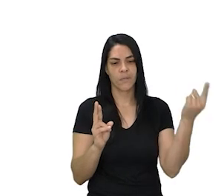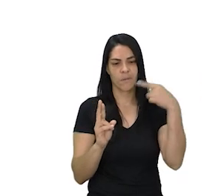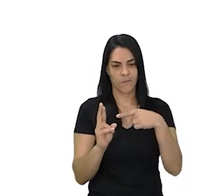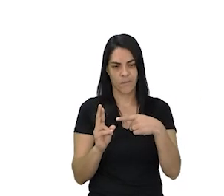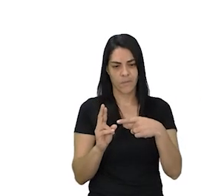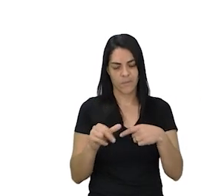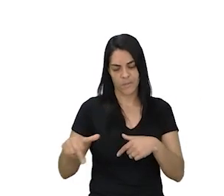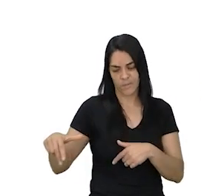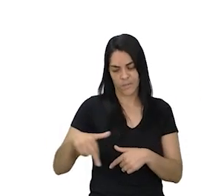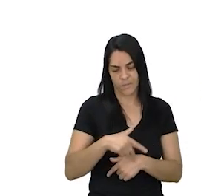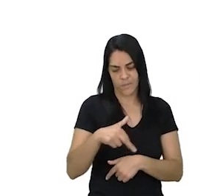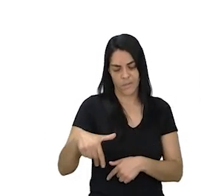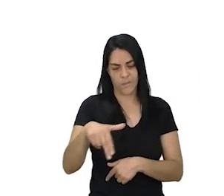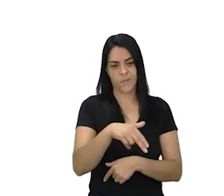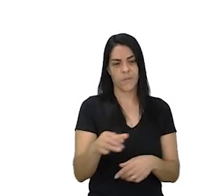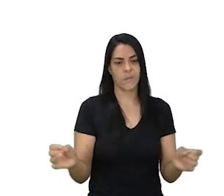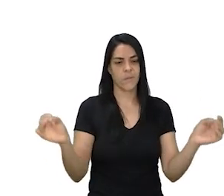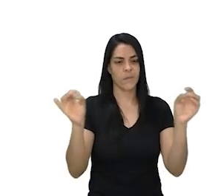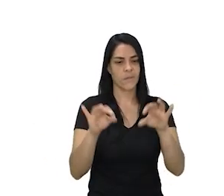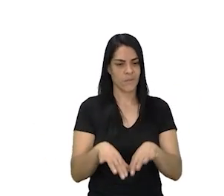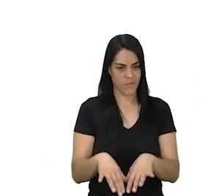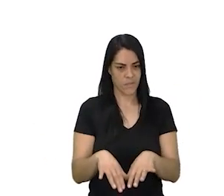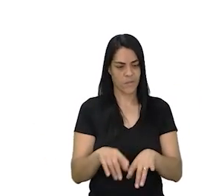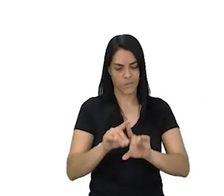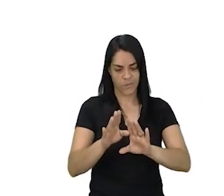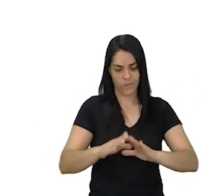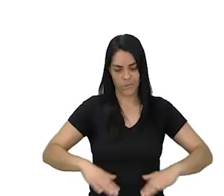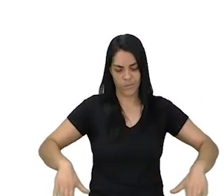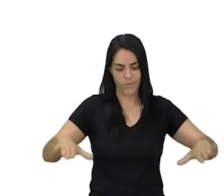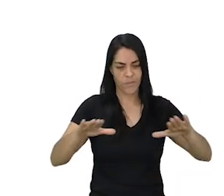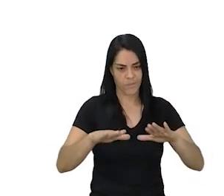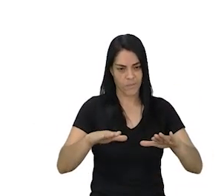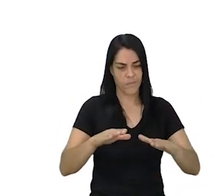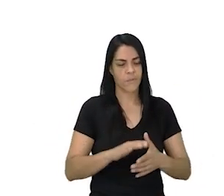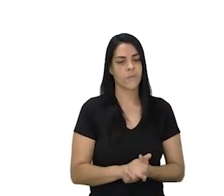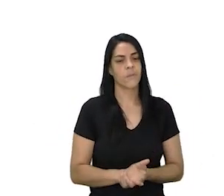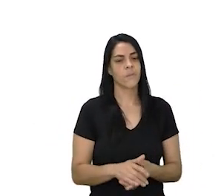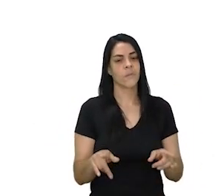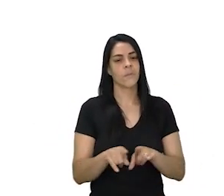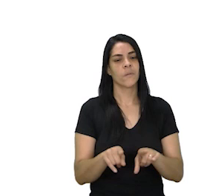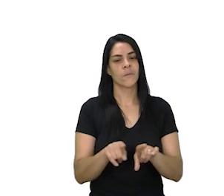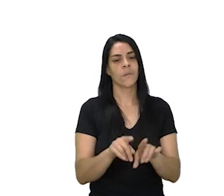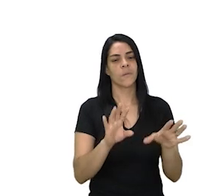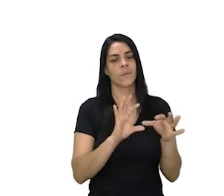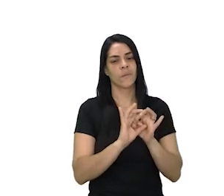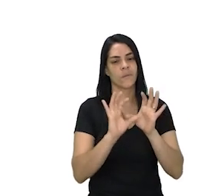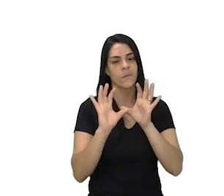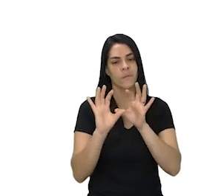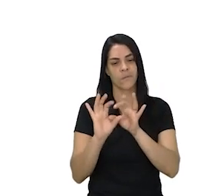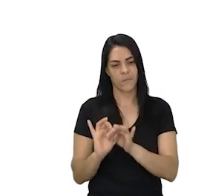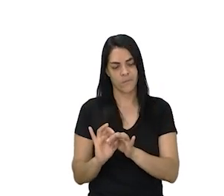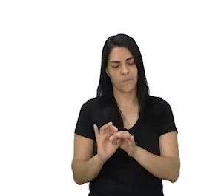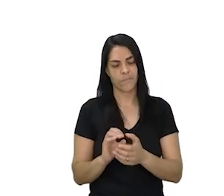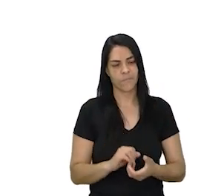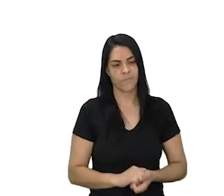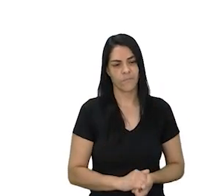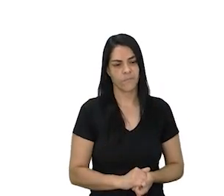locomover dentro desse espaço do mini zoológico, e do contexto, né? Que contexto a gente